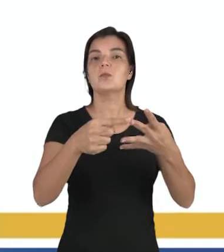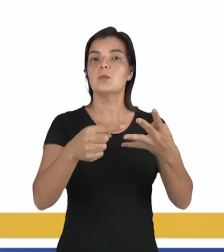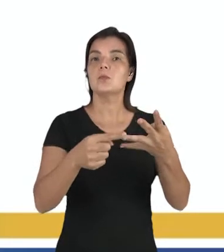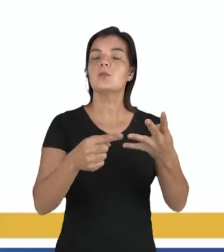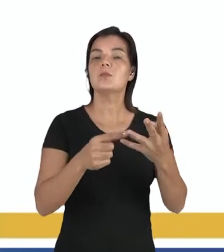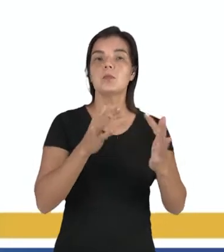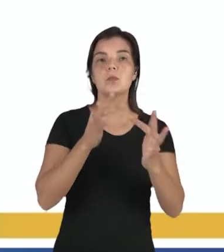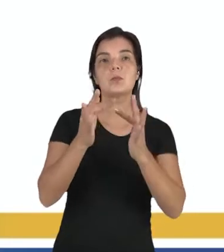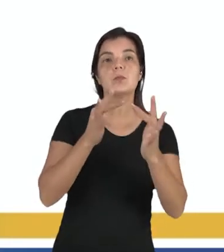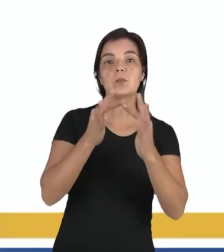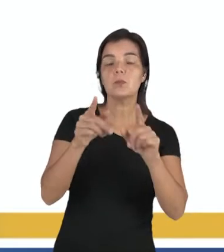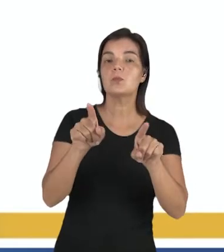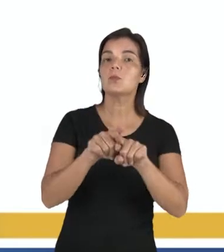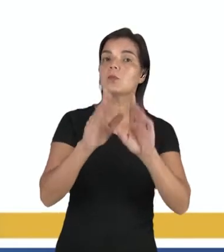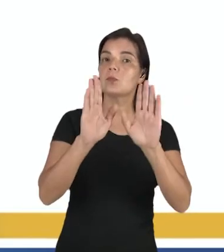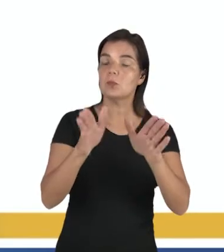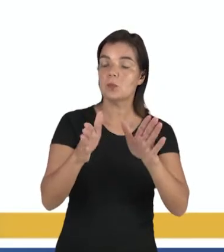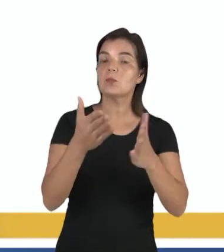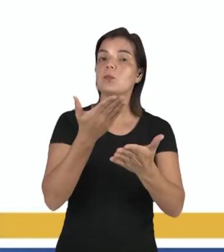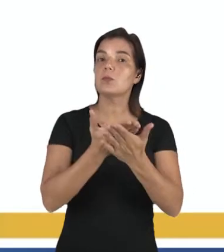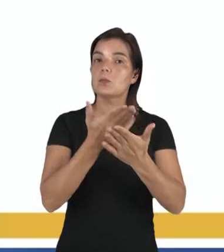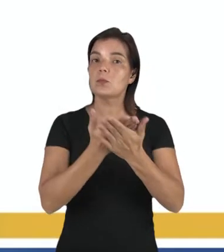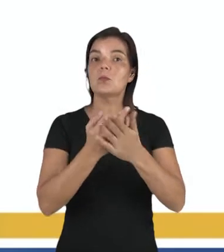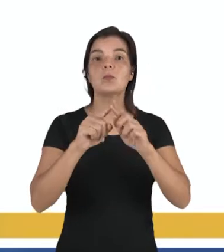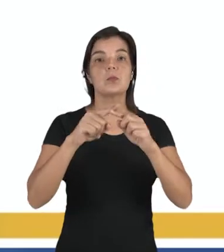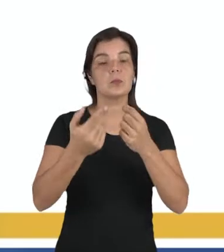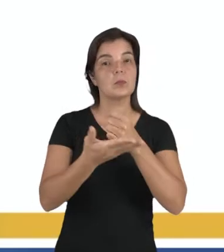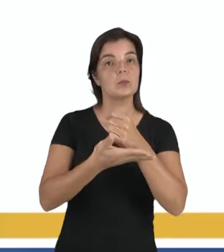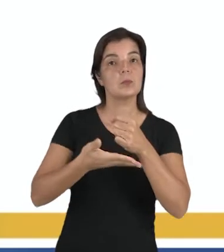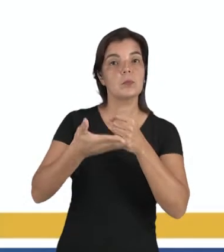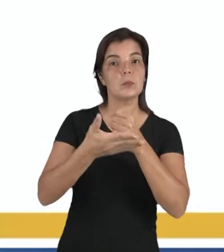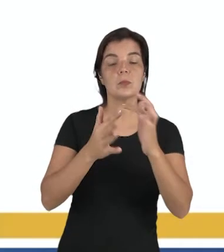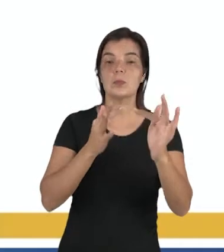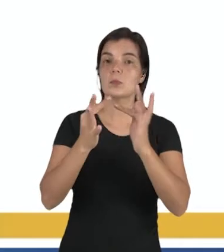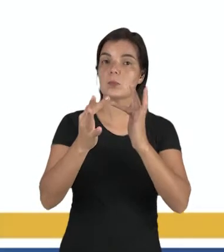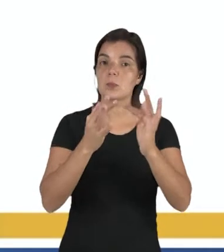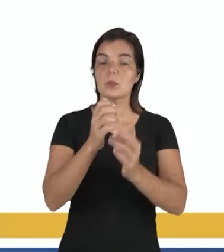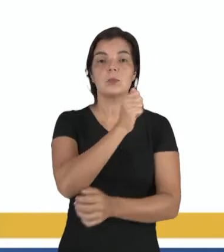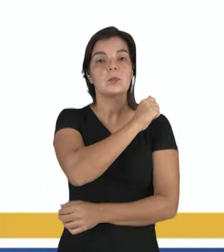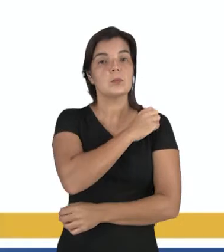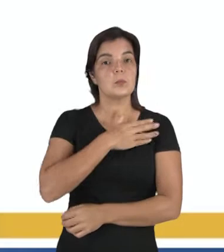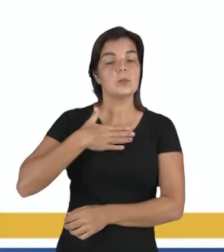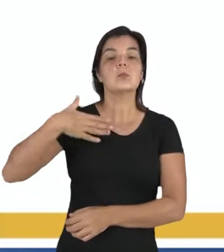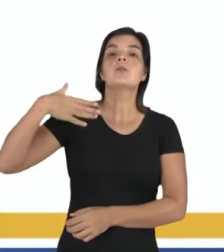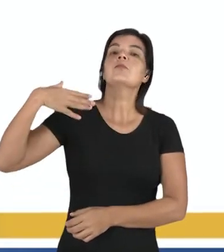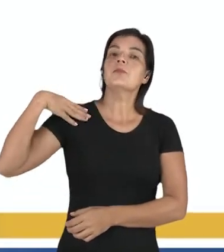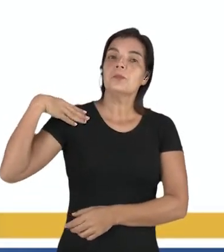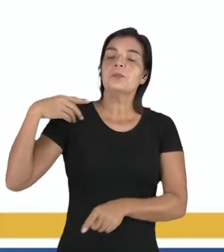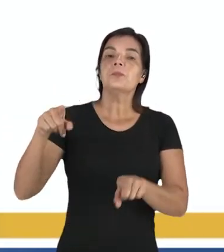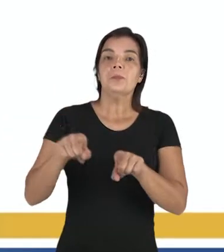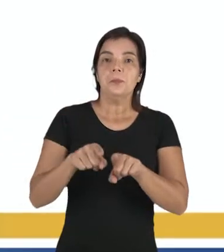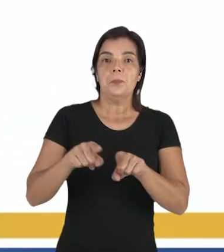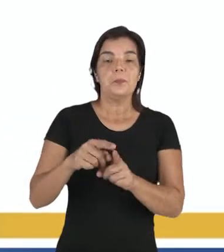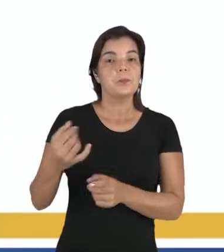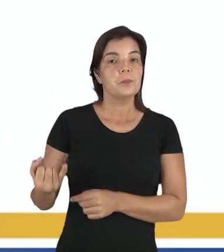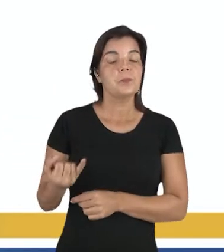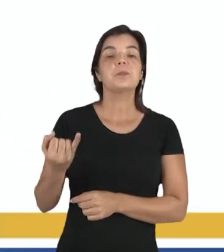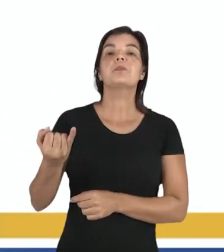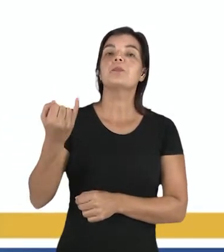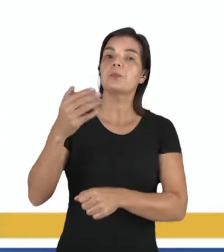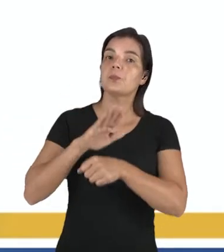muito rudimentar que já foi superada, mas as bases da física aristotélica, o grande mestre